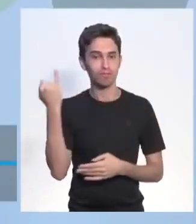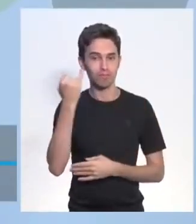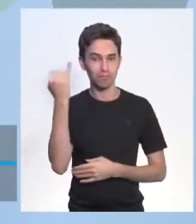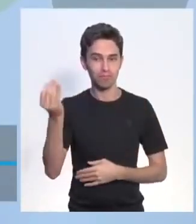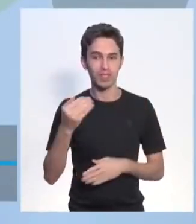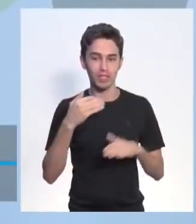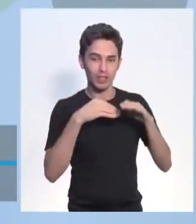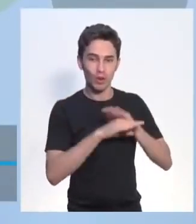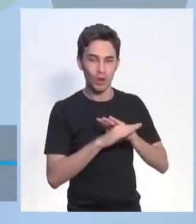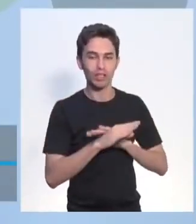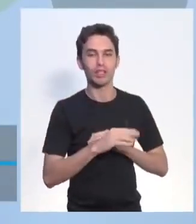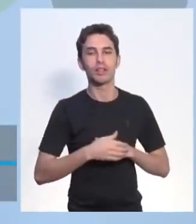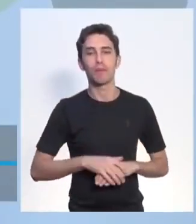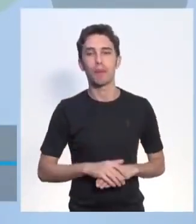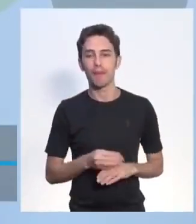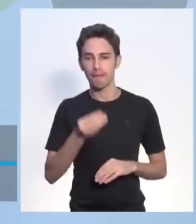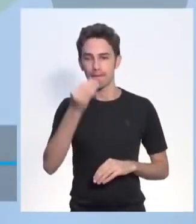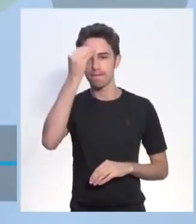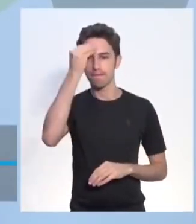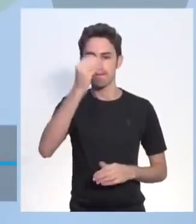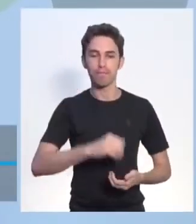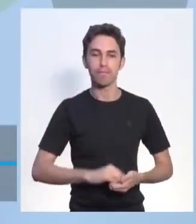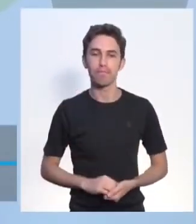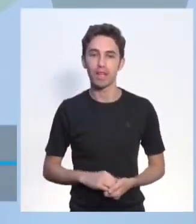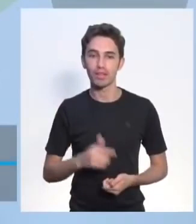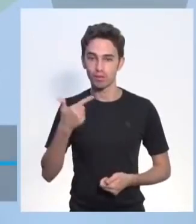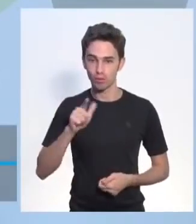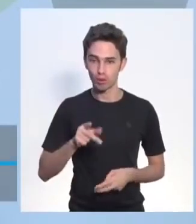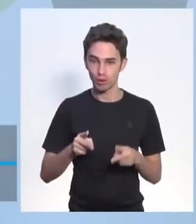informações. Ok? Vamos então prosseguir?